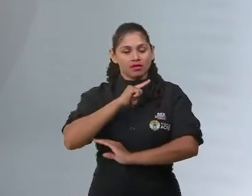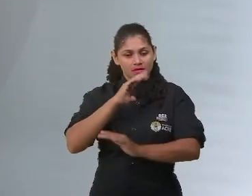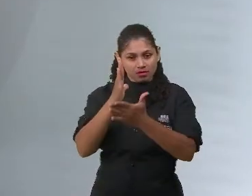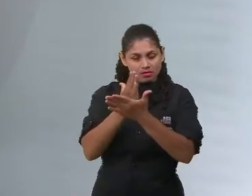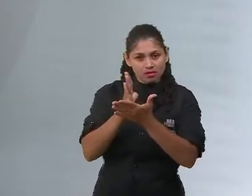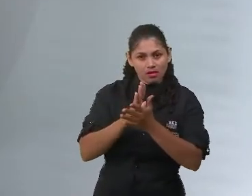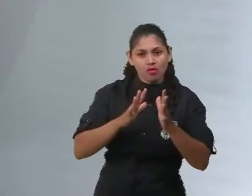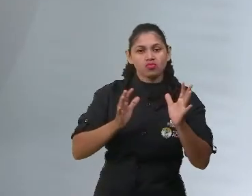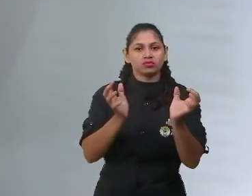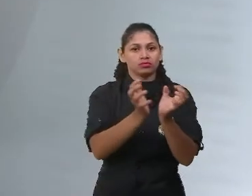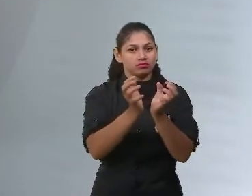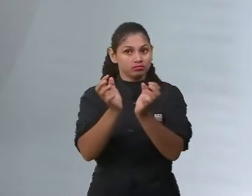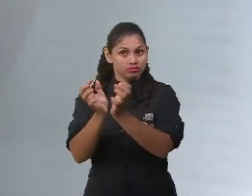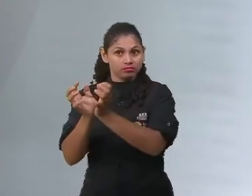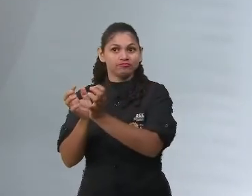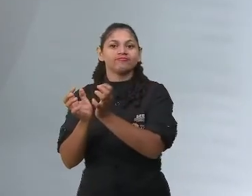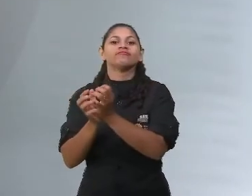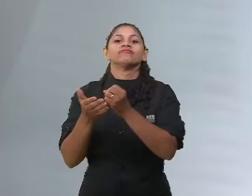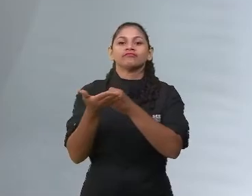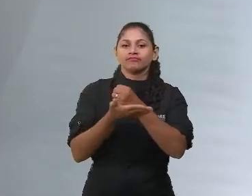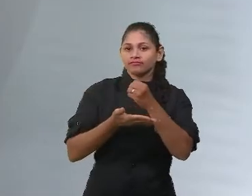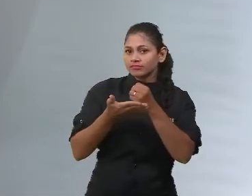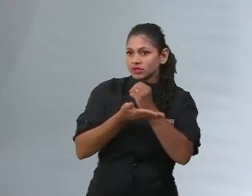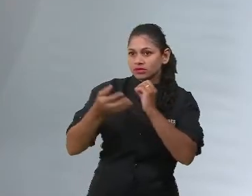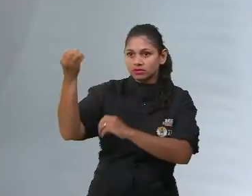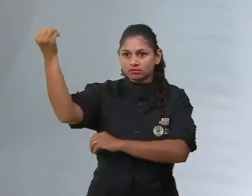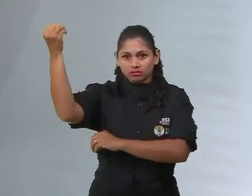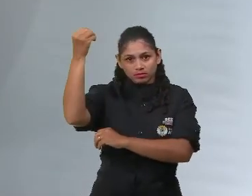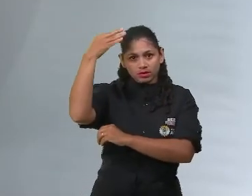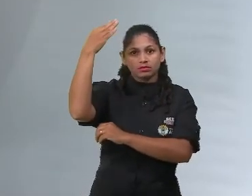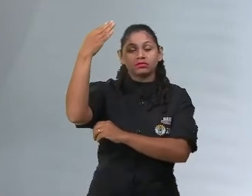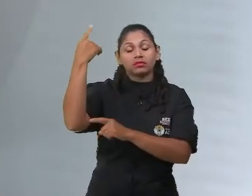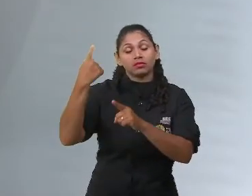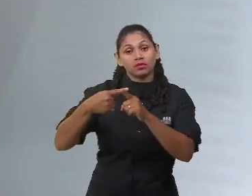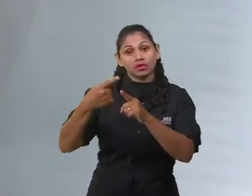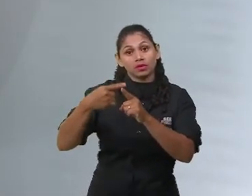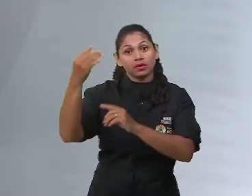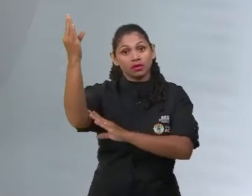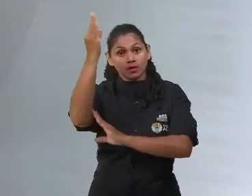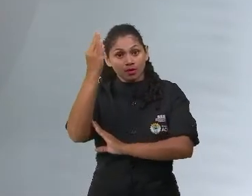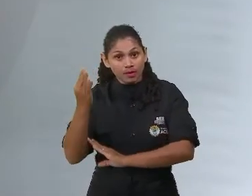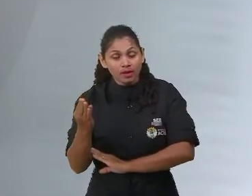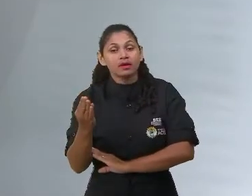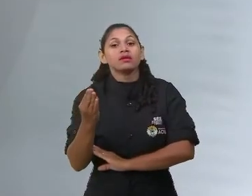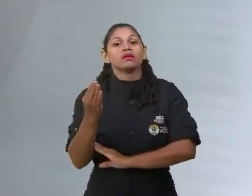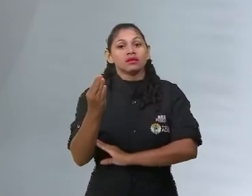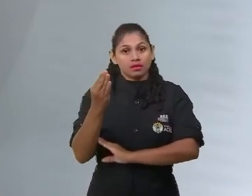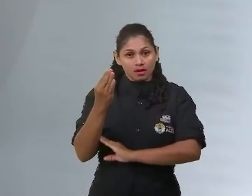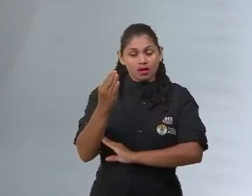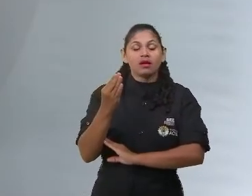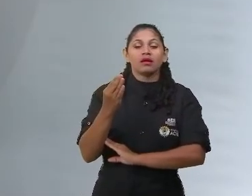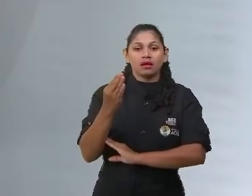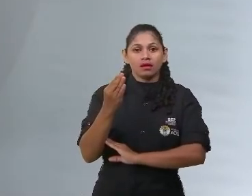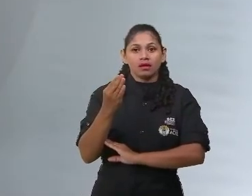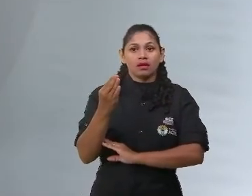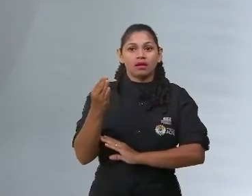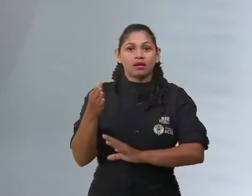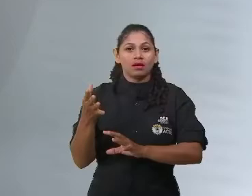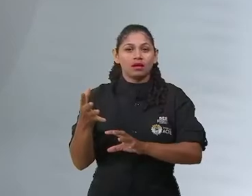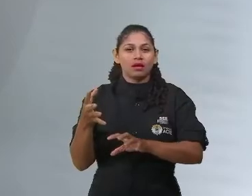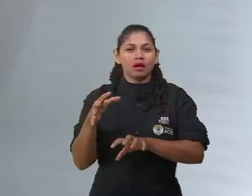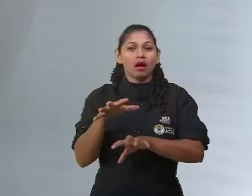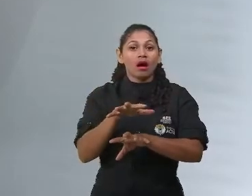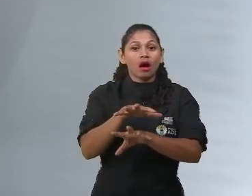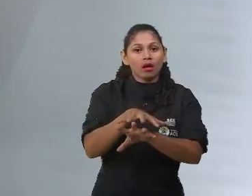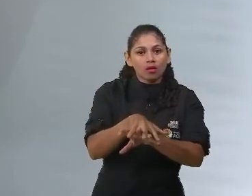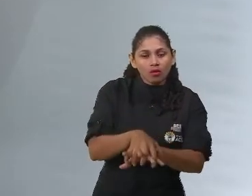inspirados nessa perspectiva de liberdade, porque o Brasil era colônia de Portugal. Ao longo do tempo, aí, Portugal foi